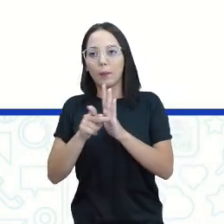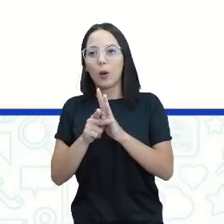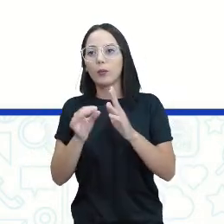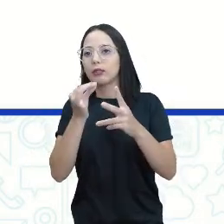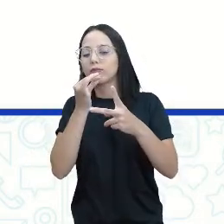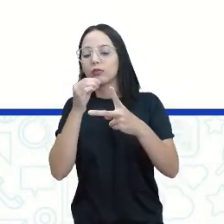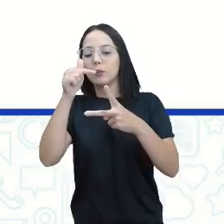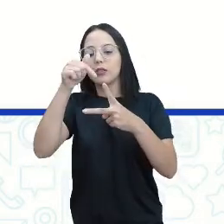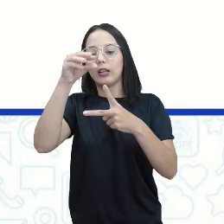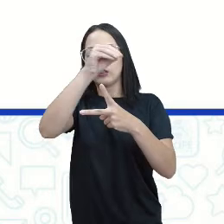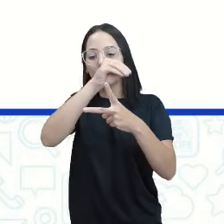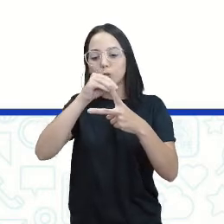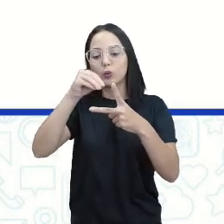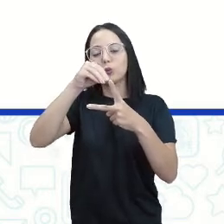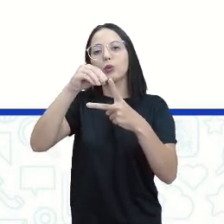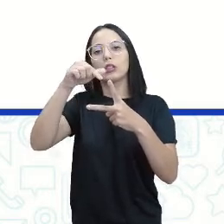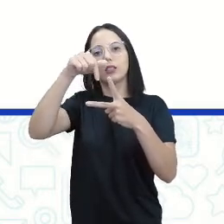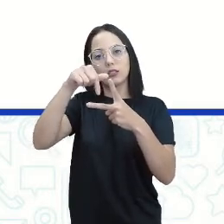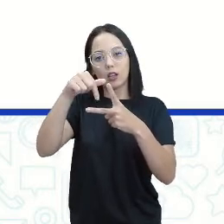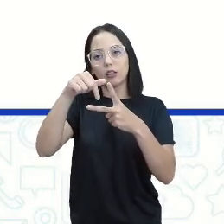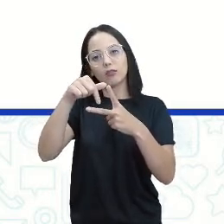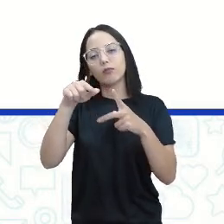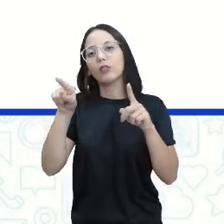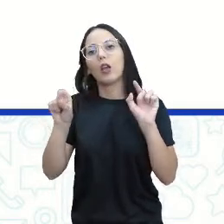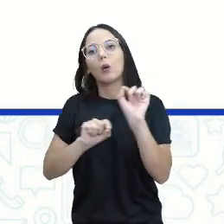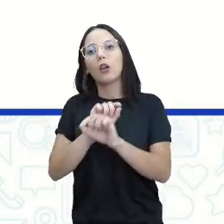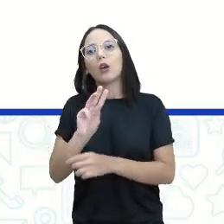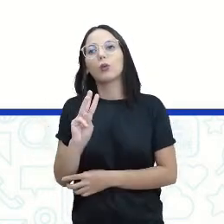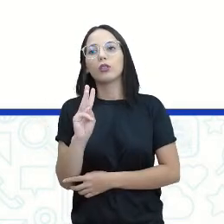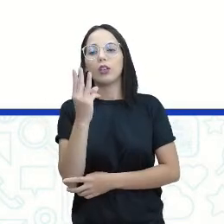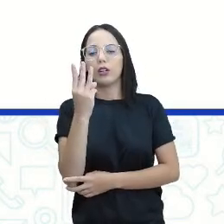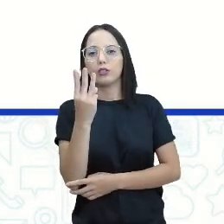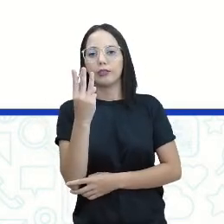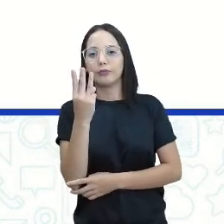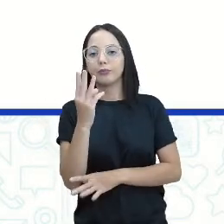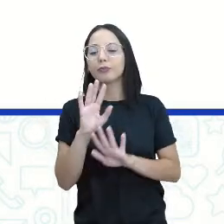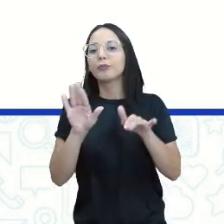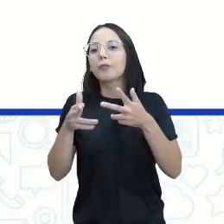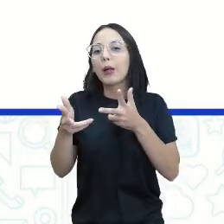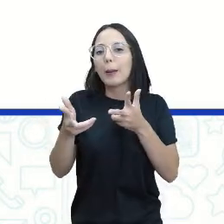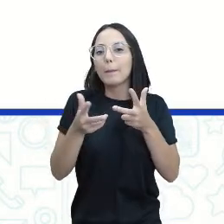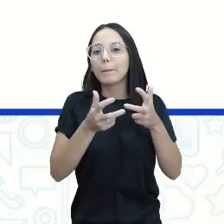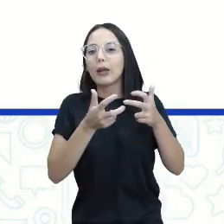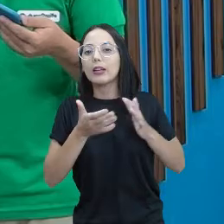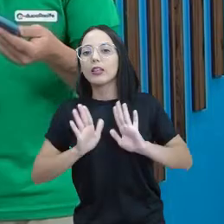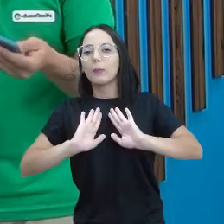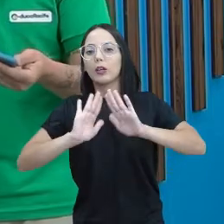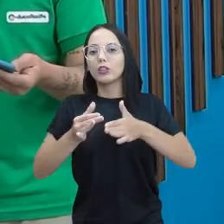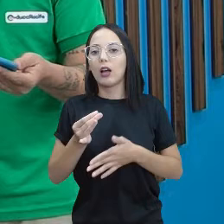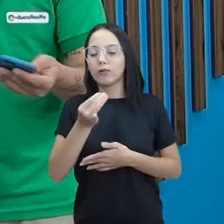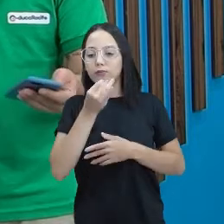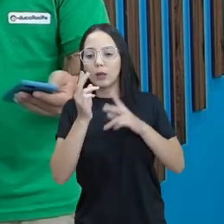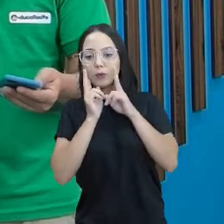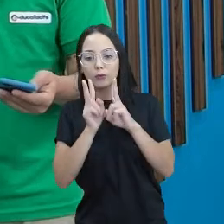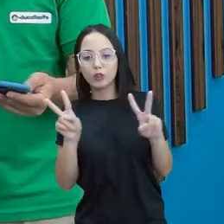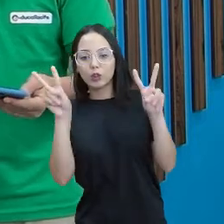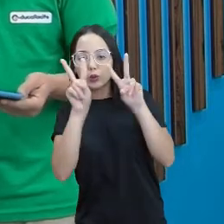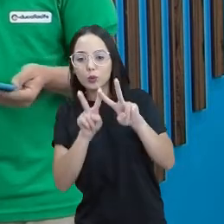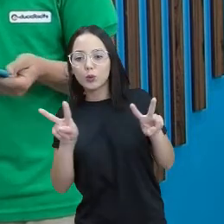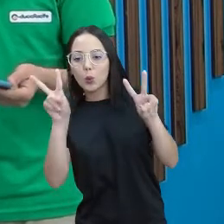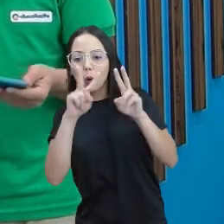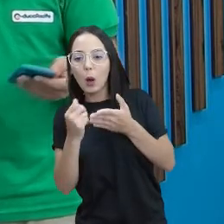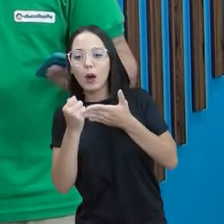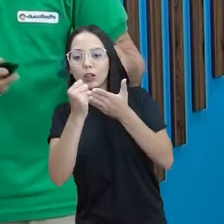expoente do radicando, tá certo? No caso ali o 3. Bom, então perceba que o apelo visual aí ajuda